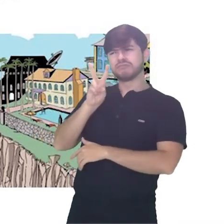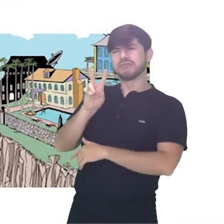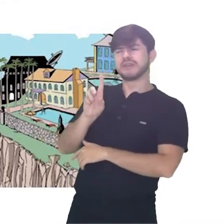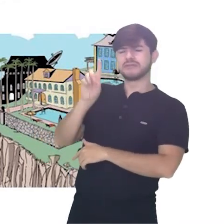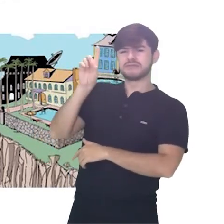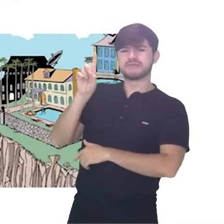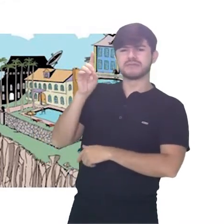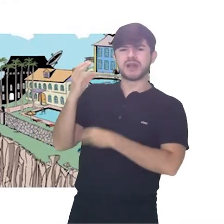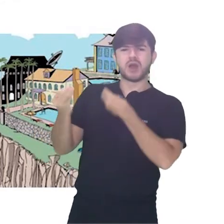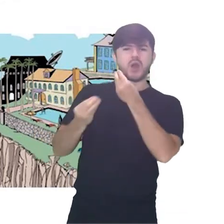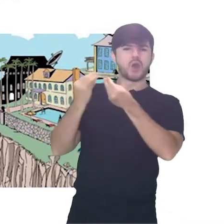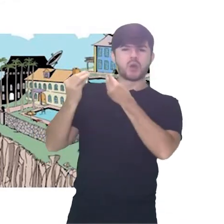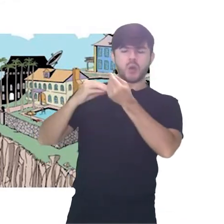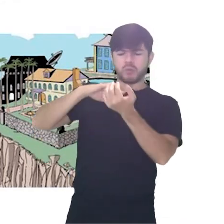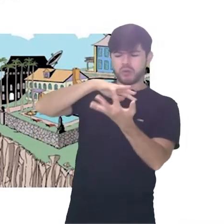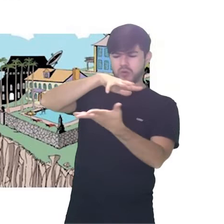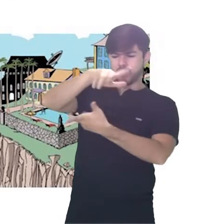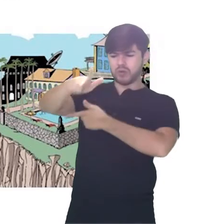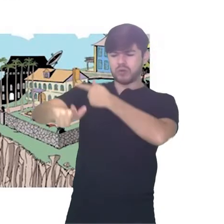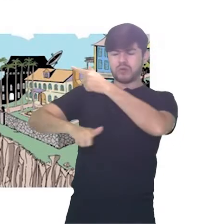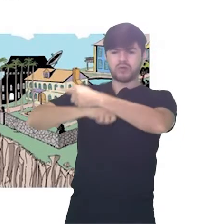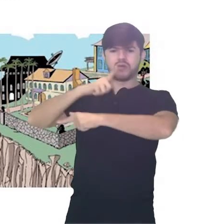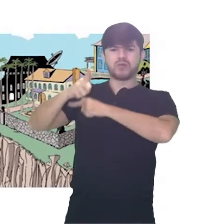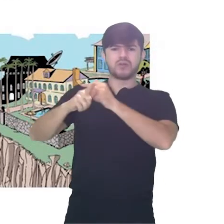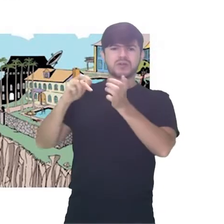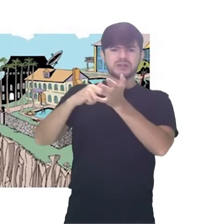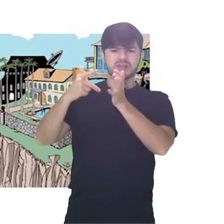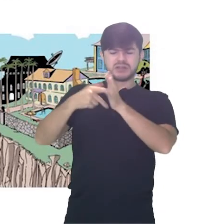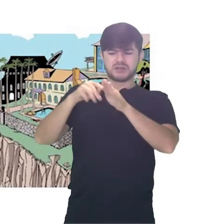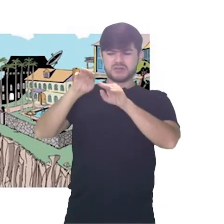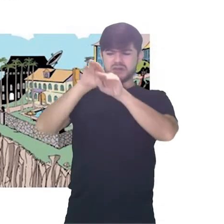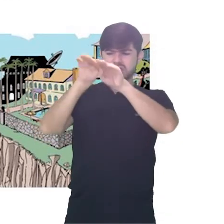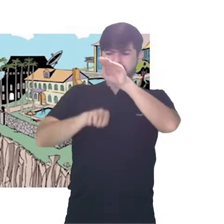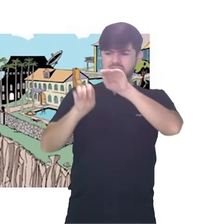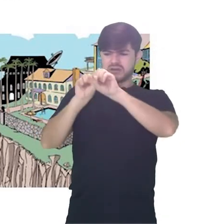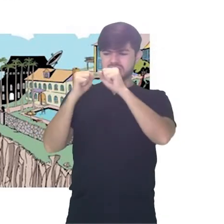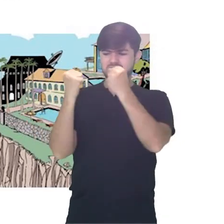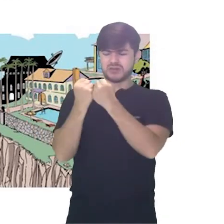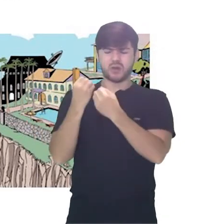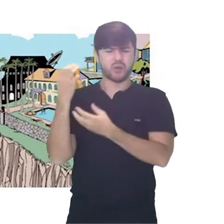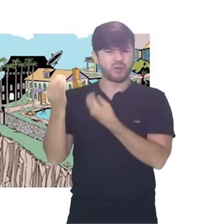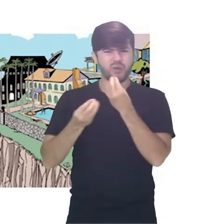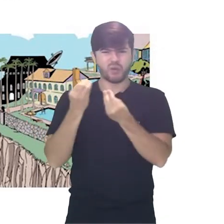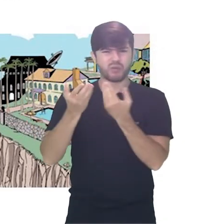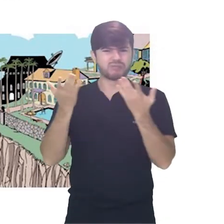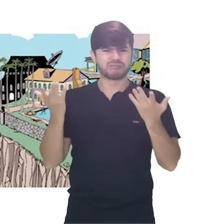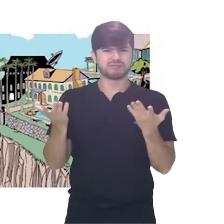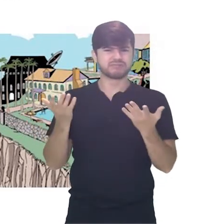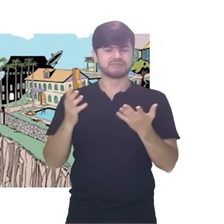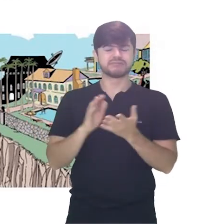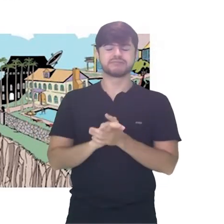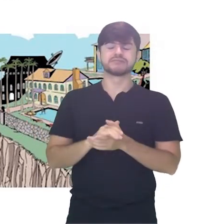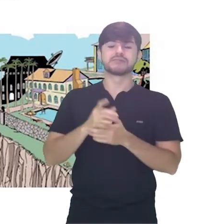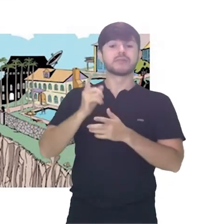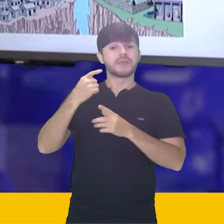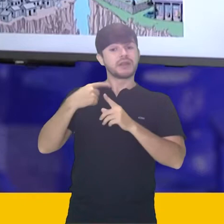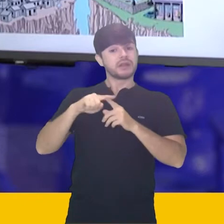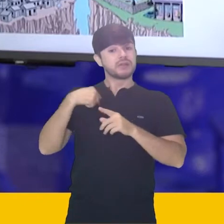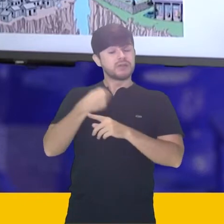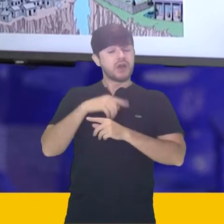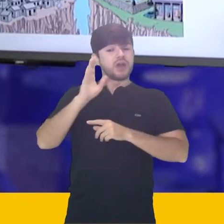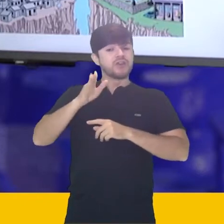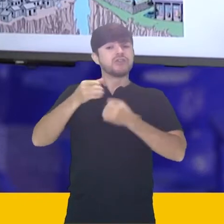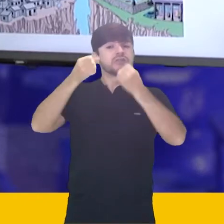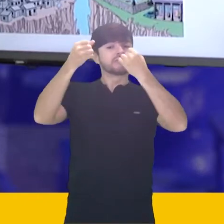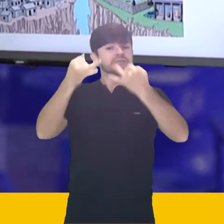Como a globalização pode ser relacionada à desigualdade social? A gente falou sobre empresas transnacionais, a gente